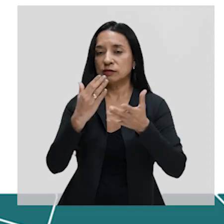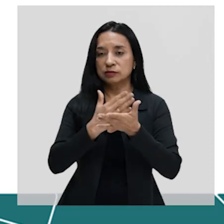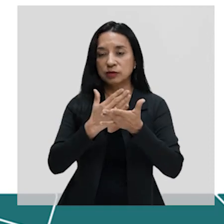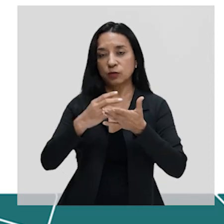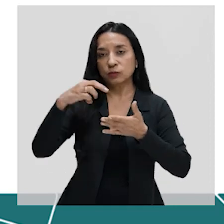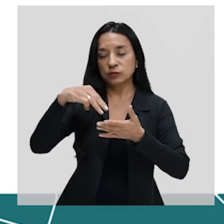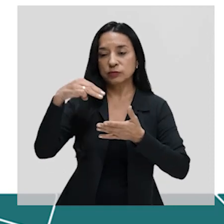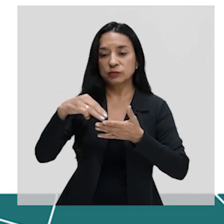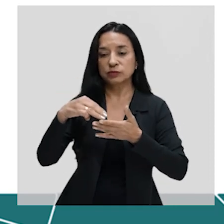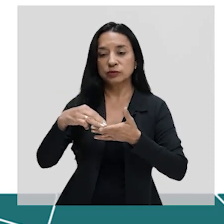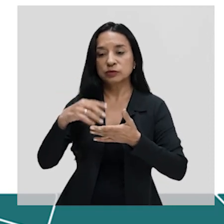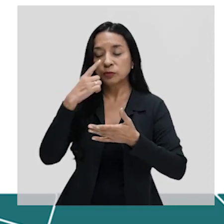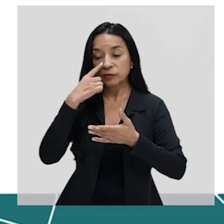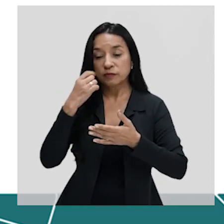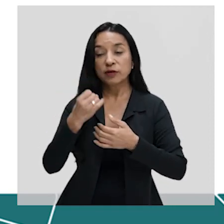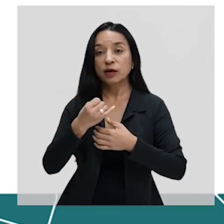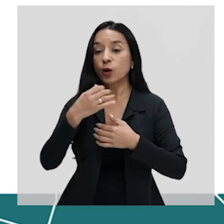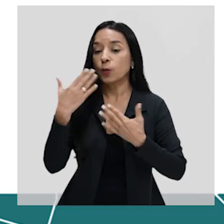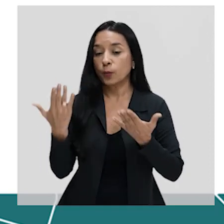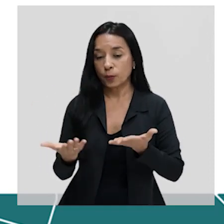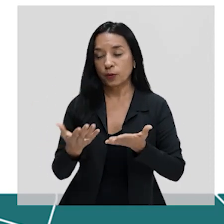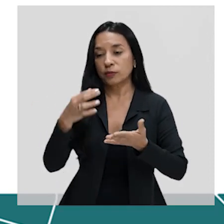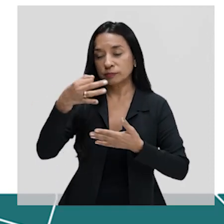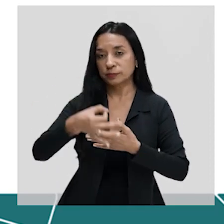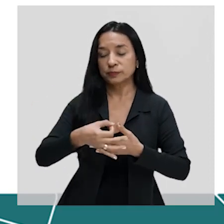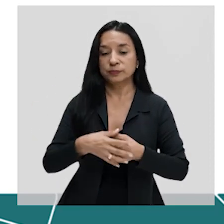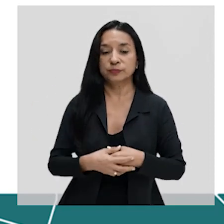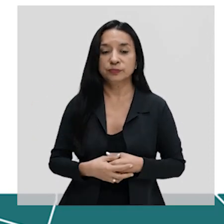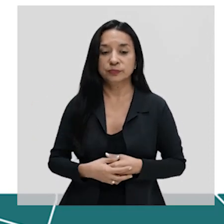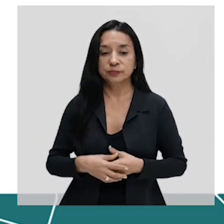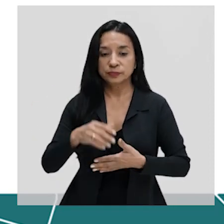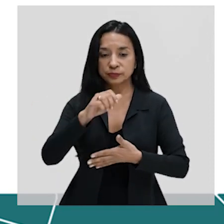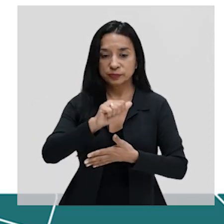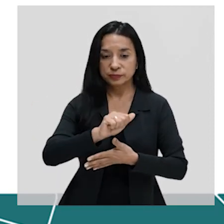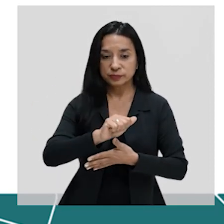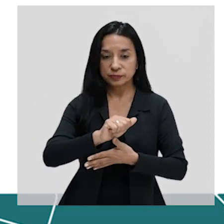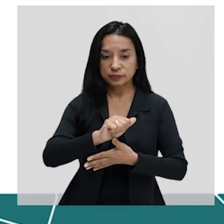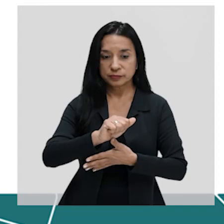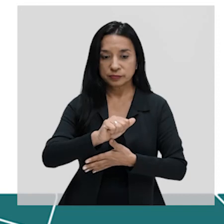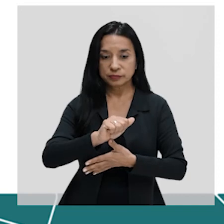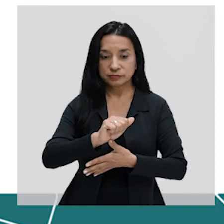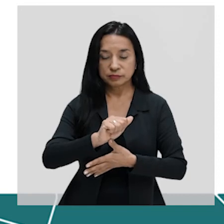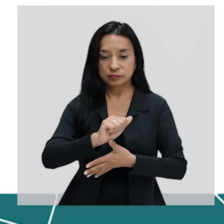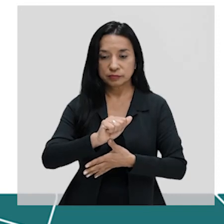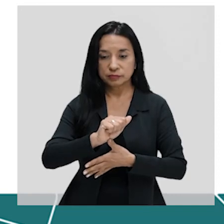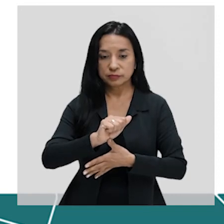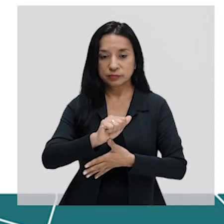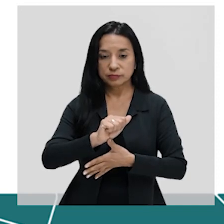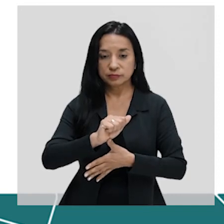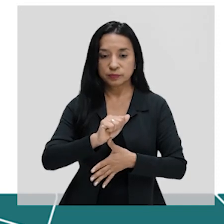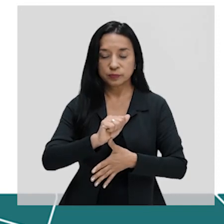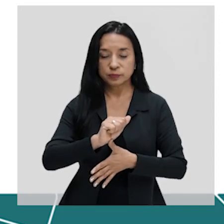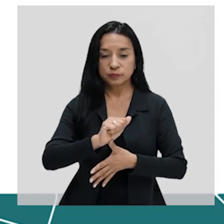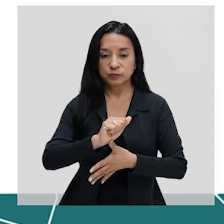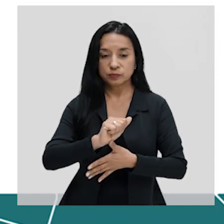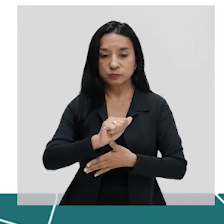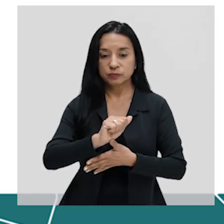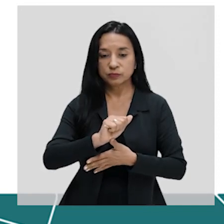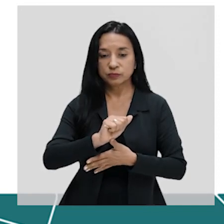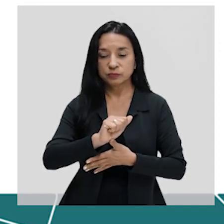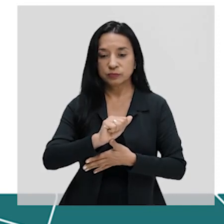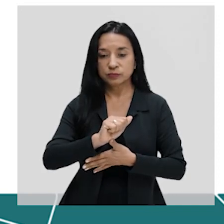aí é a correta. Faz ou fazem anos que o homem se pergunta: se